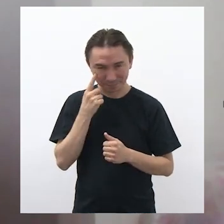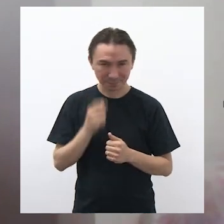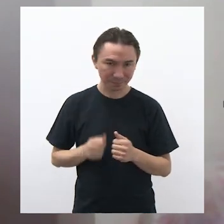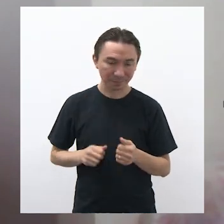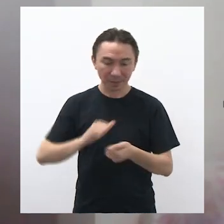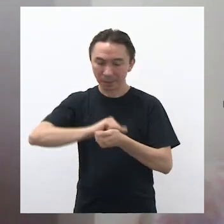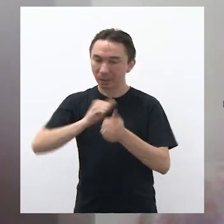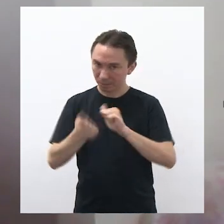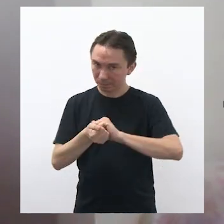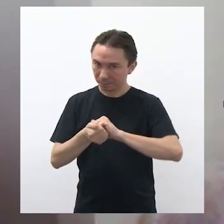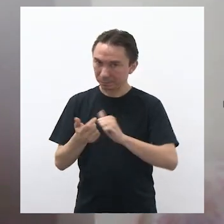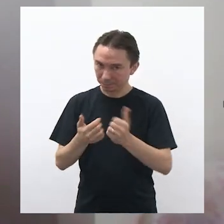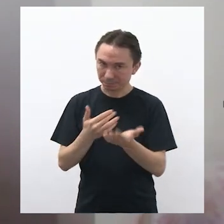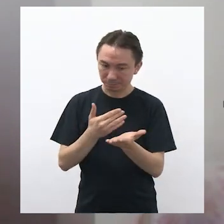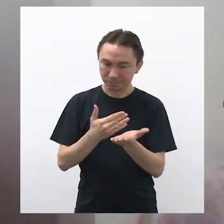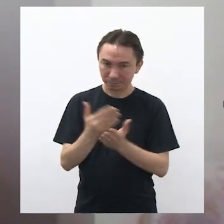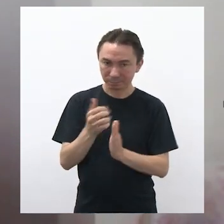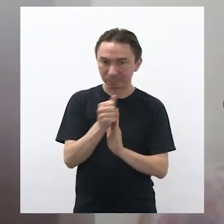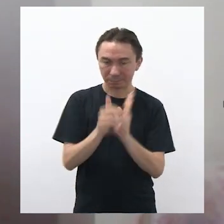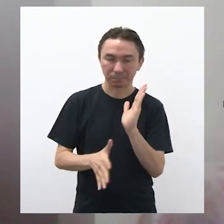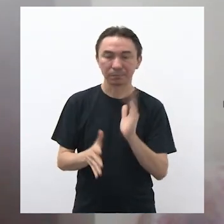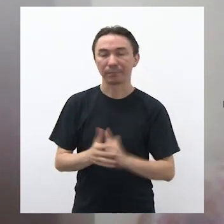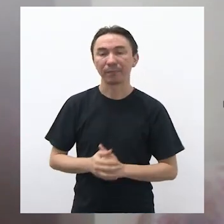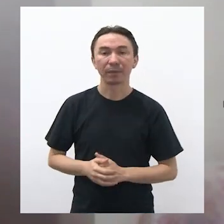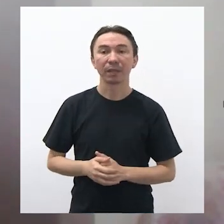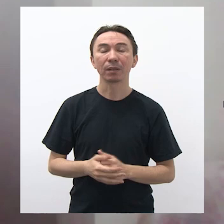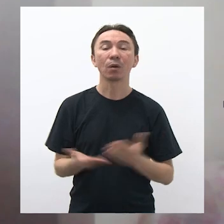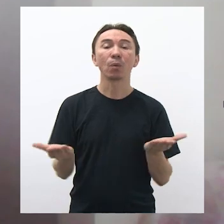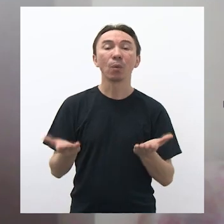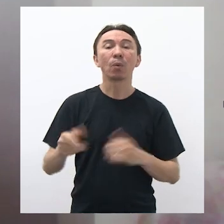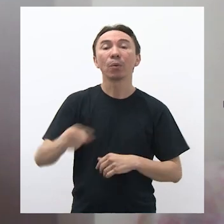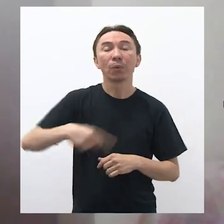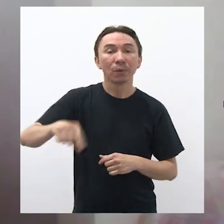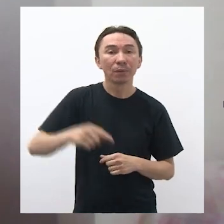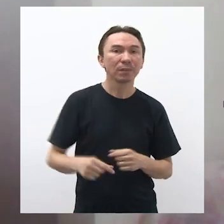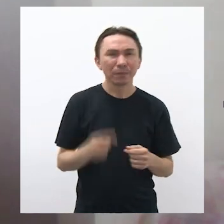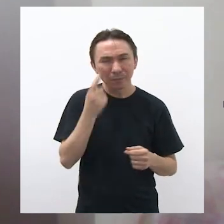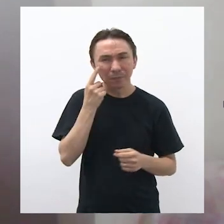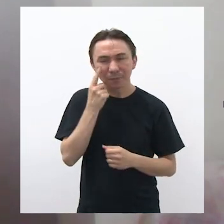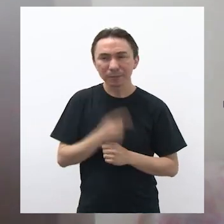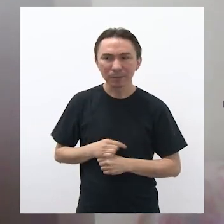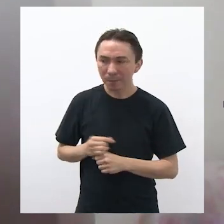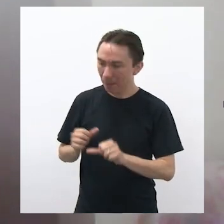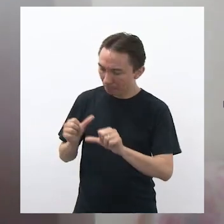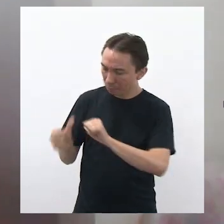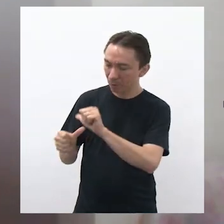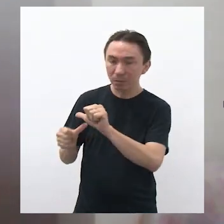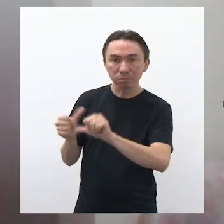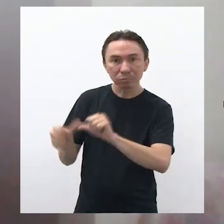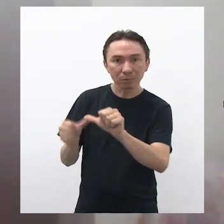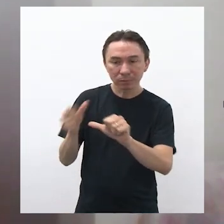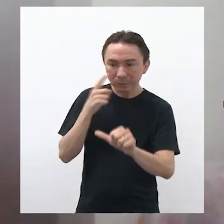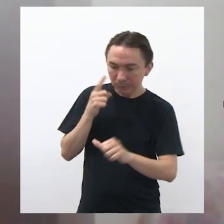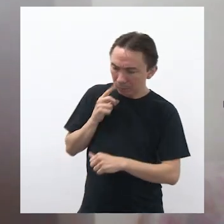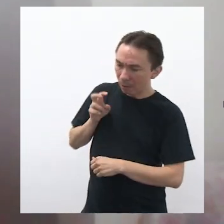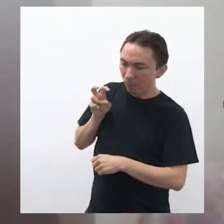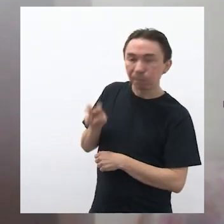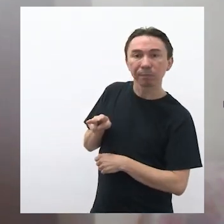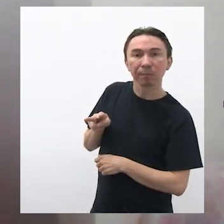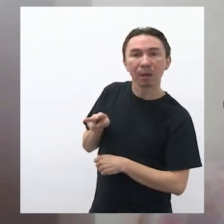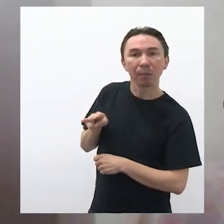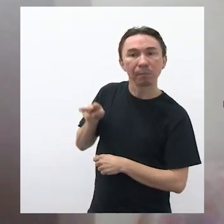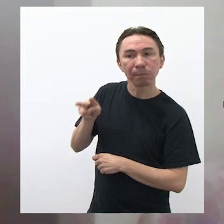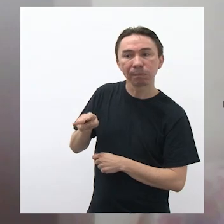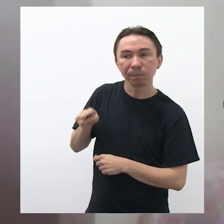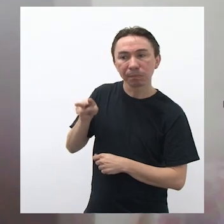tá bom? E aí o que a gente vai fazer? A gente vai olhar para essas mudanças, porque essa situação de aprendizagem, ela